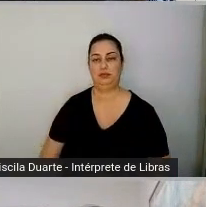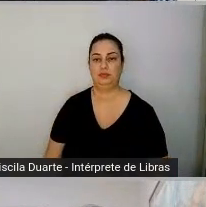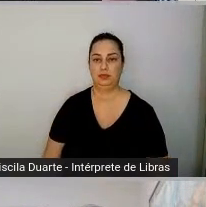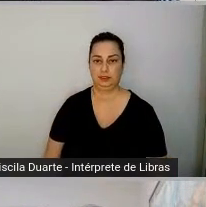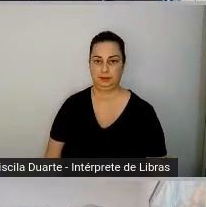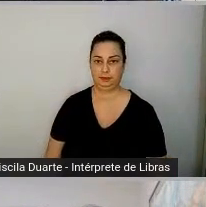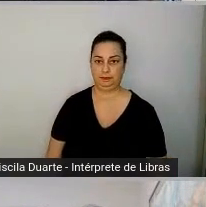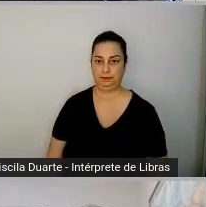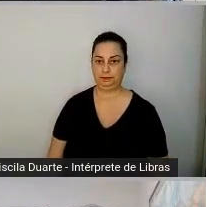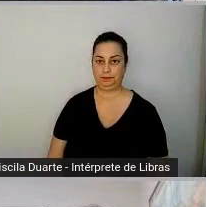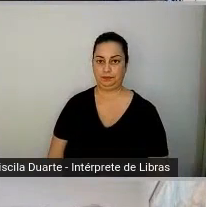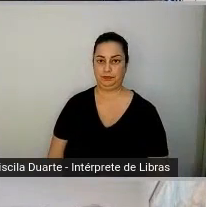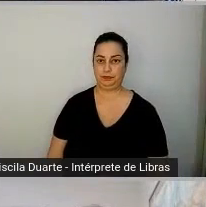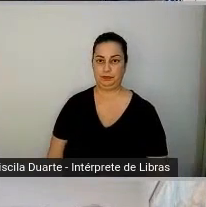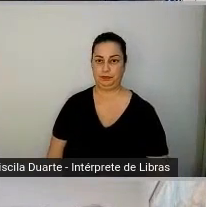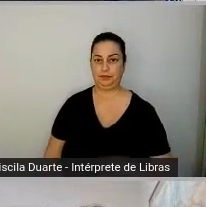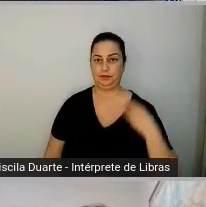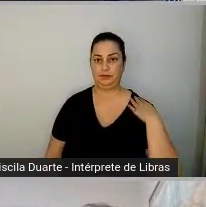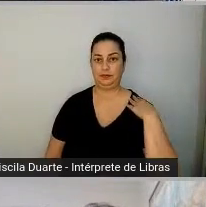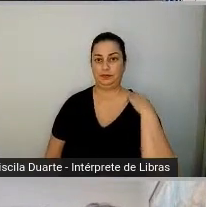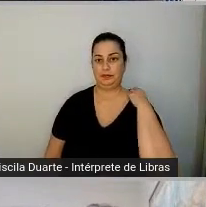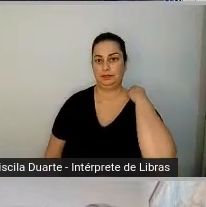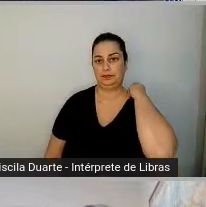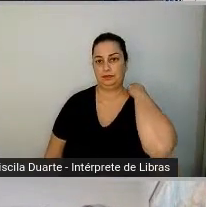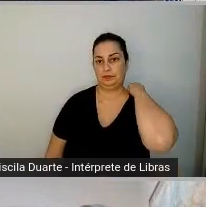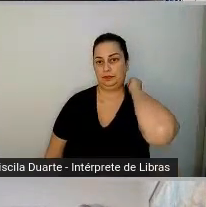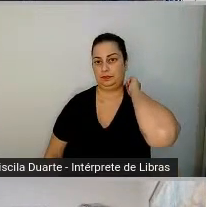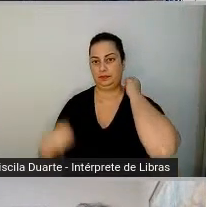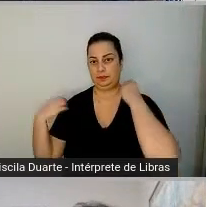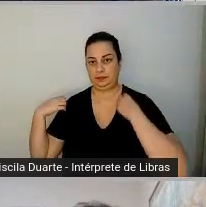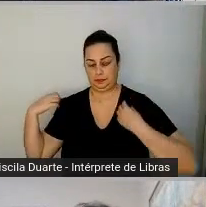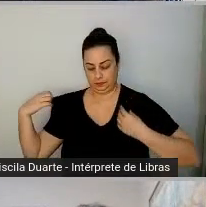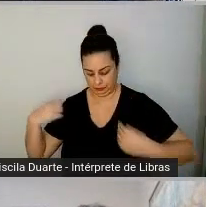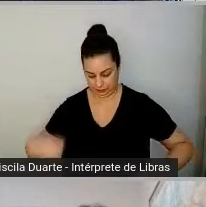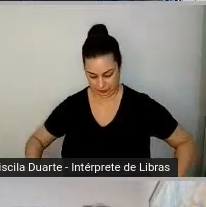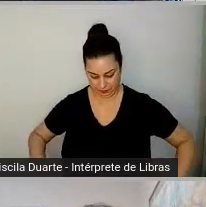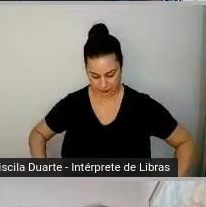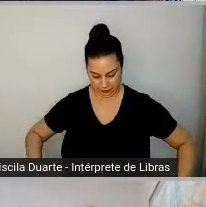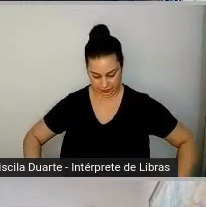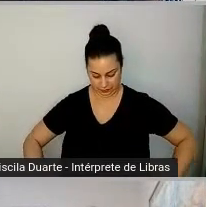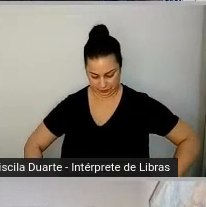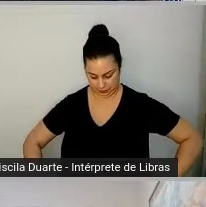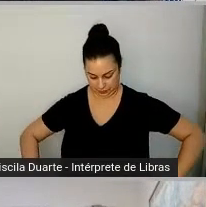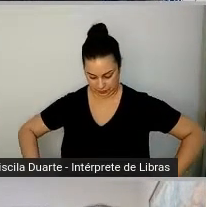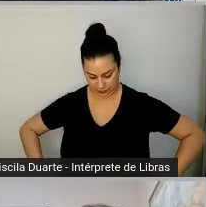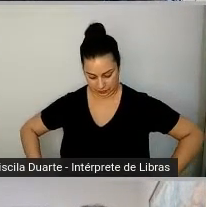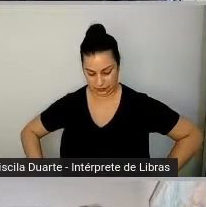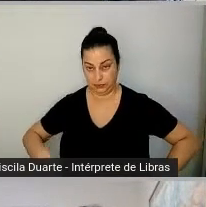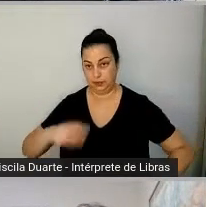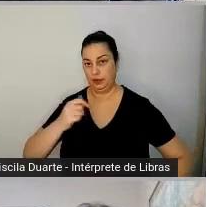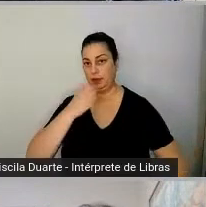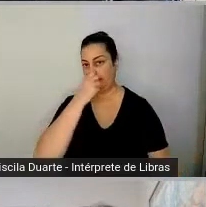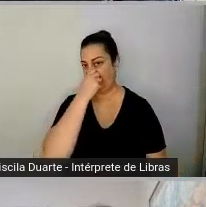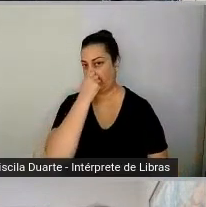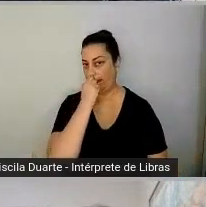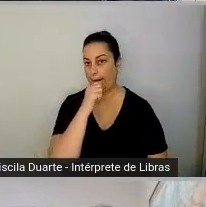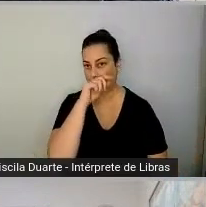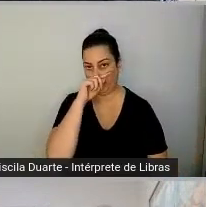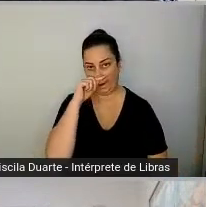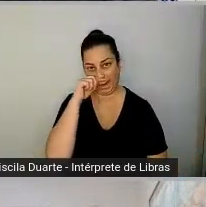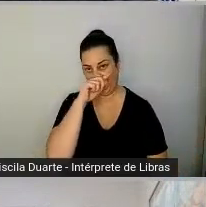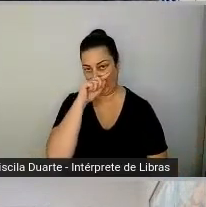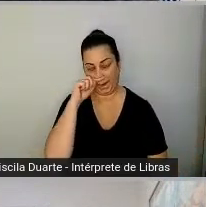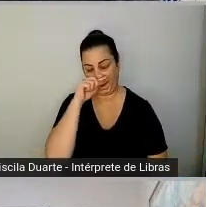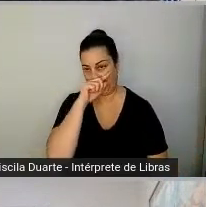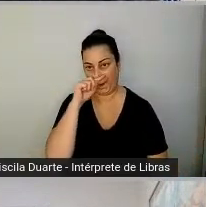Lúcia, por favor, me diga se a tela foi trocada. Trocou, Rodrigo. Isso.